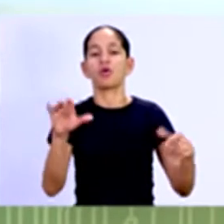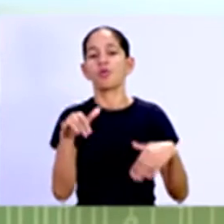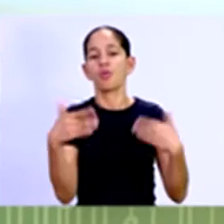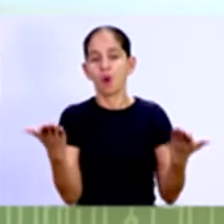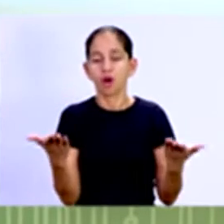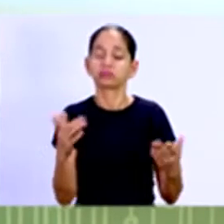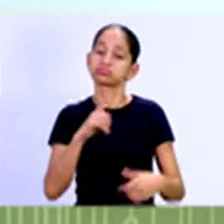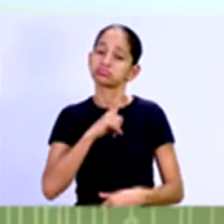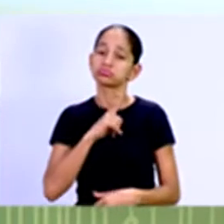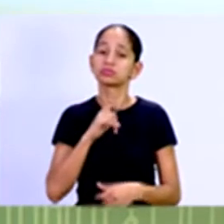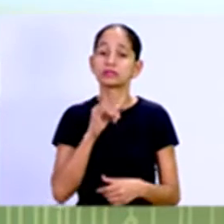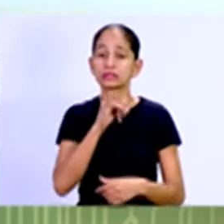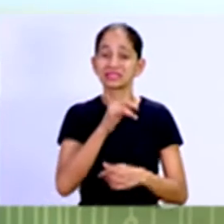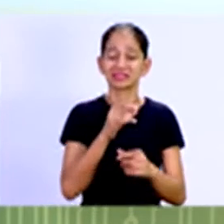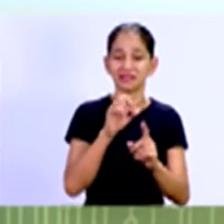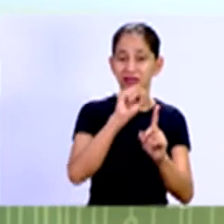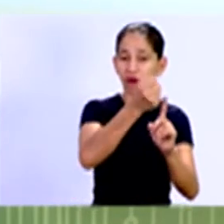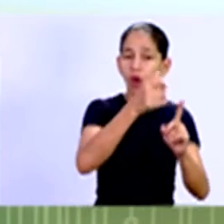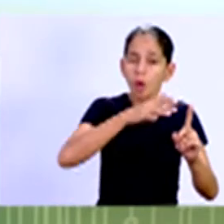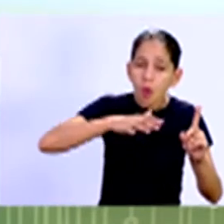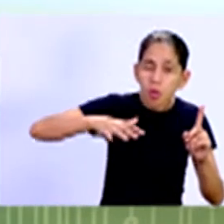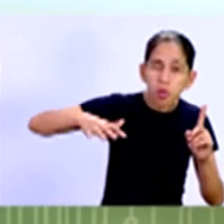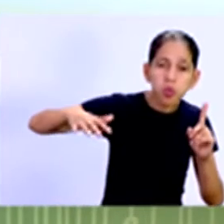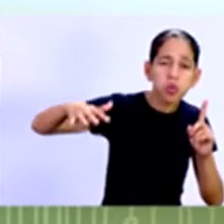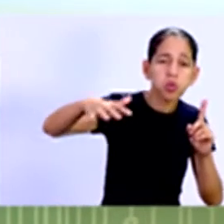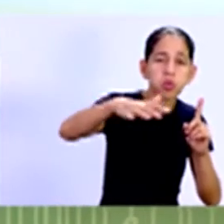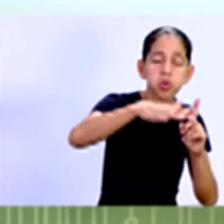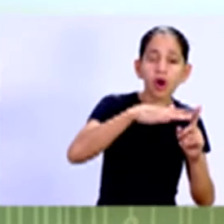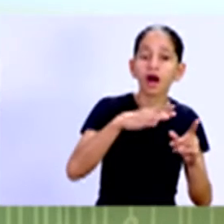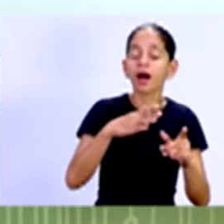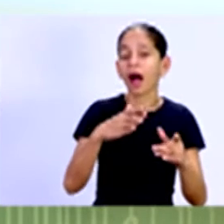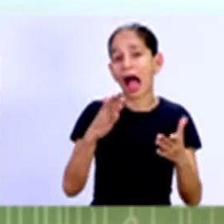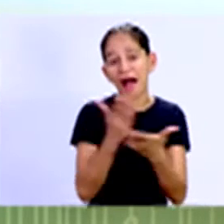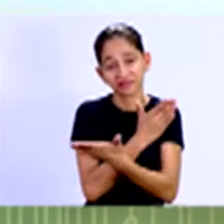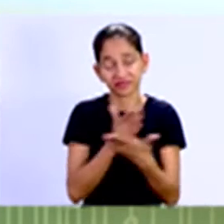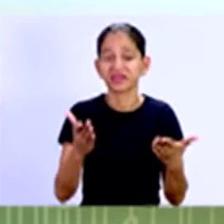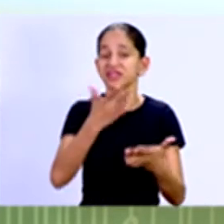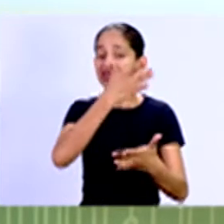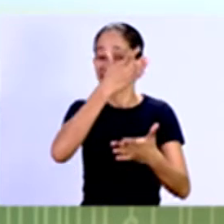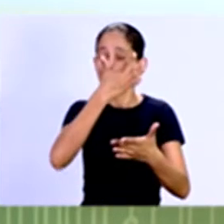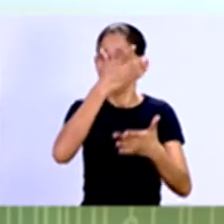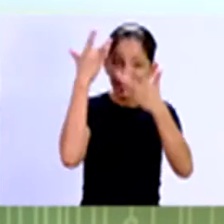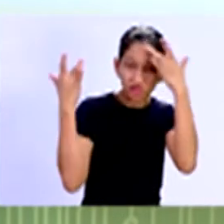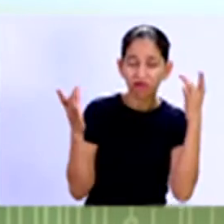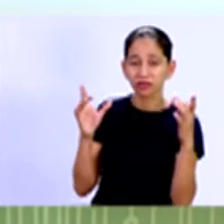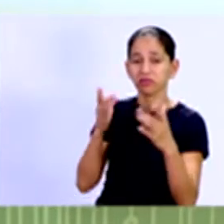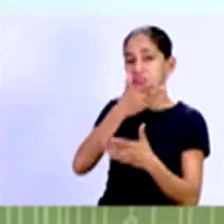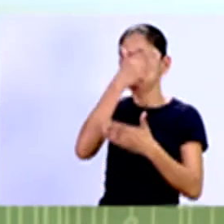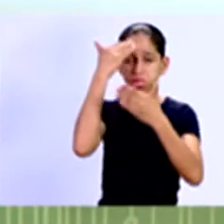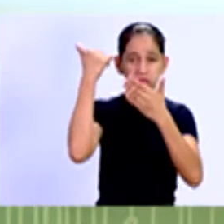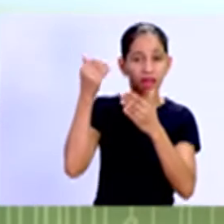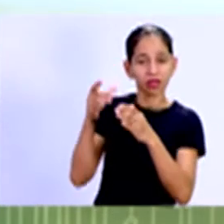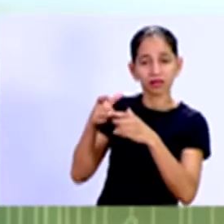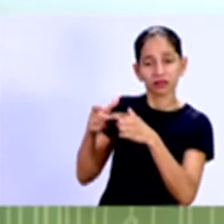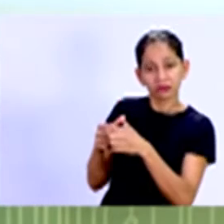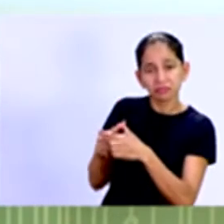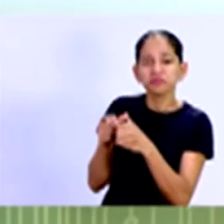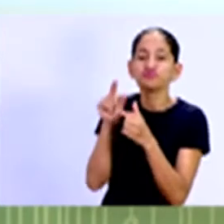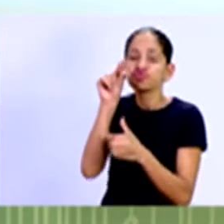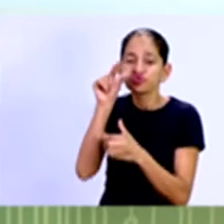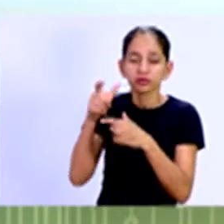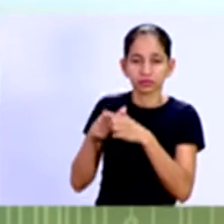Só que quando a gente atende a maioria, a gente deixa uma minoria fora, né? E quem vai decidir